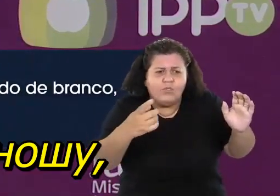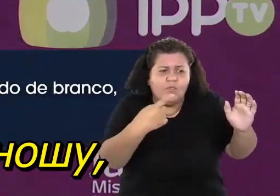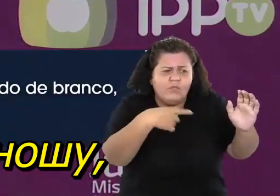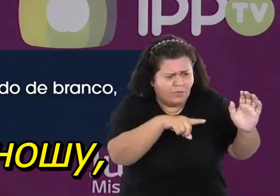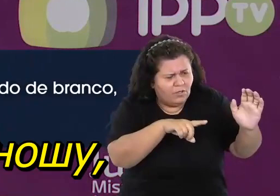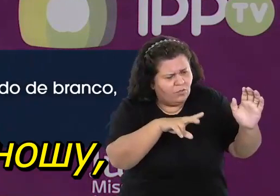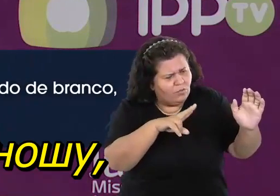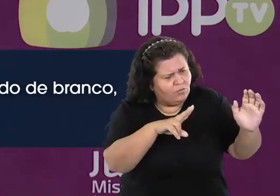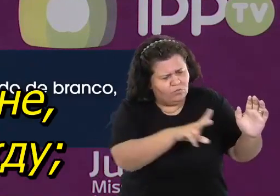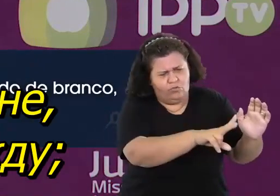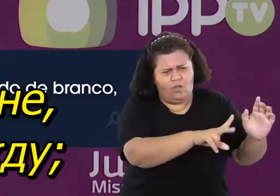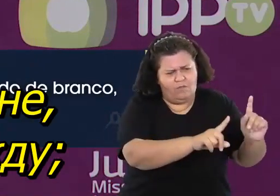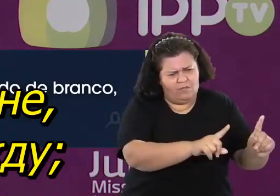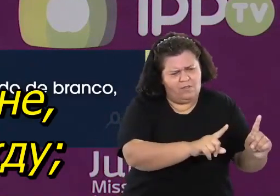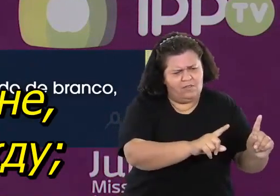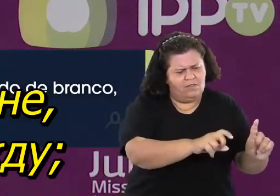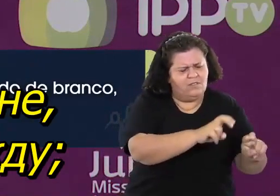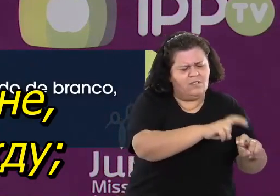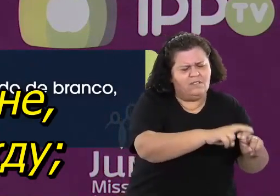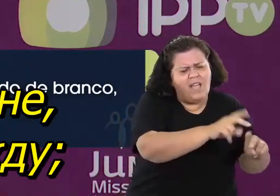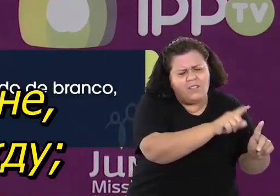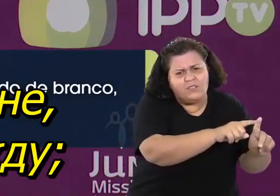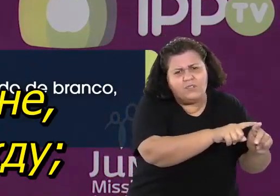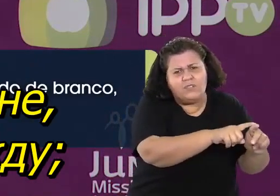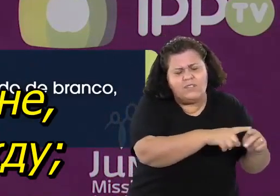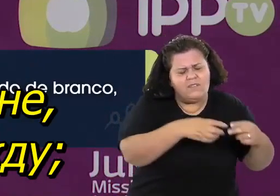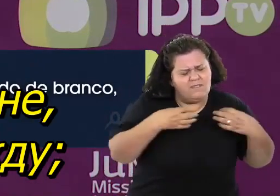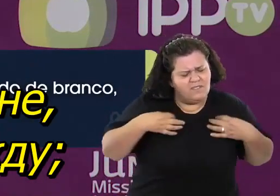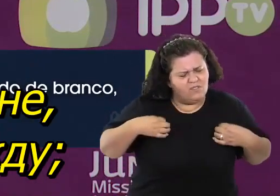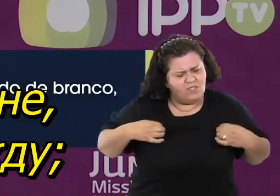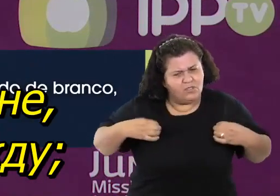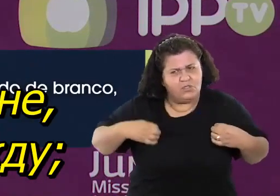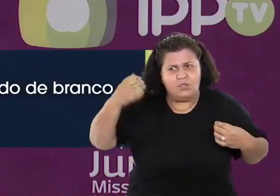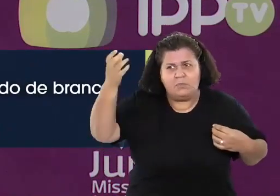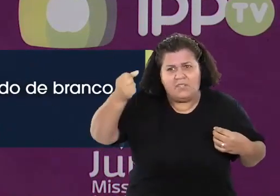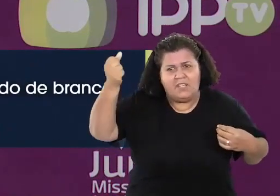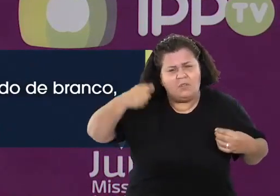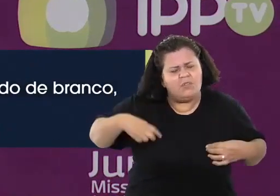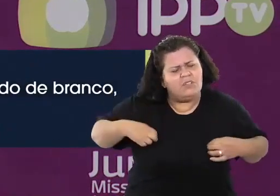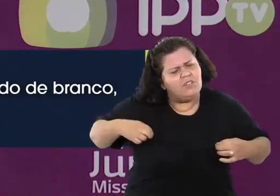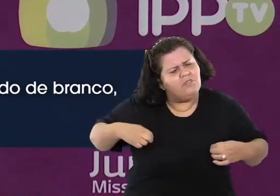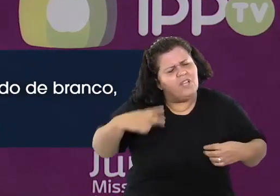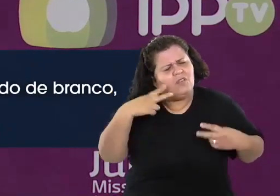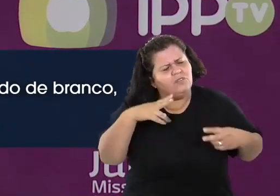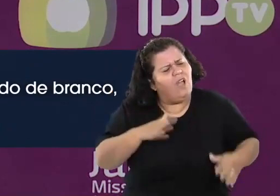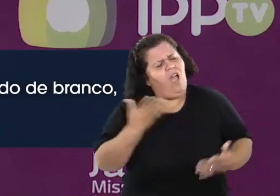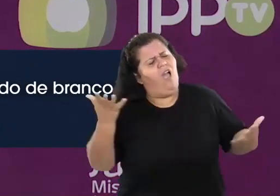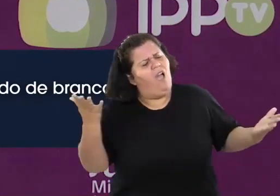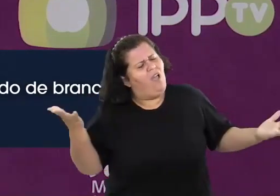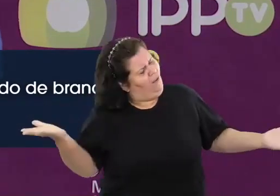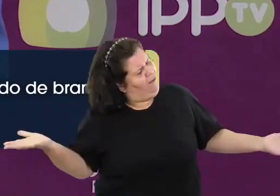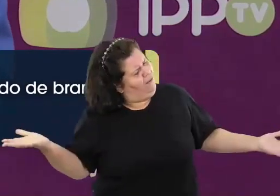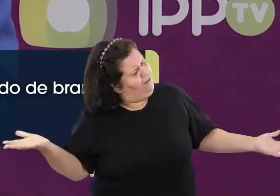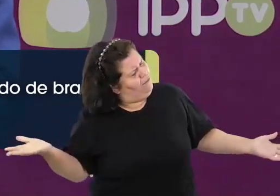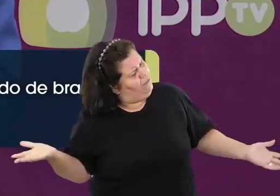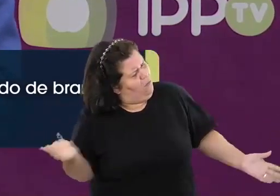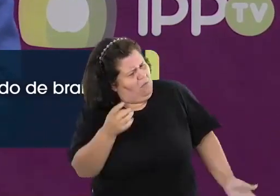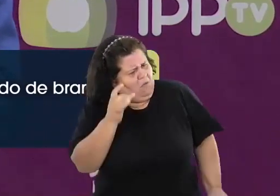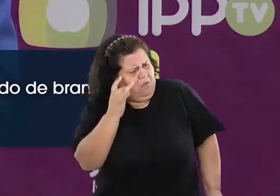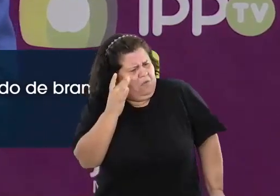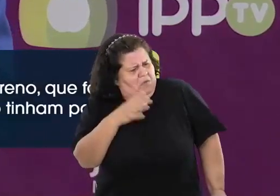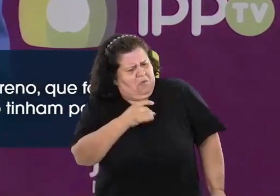túmulo, viram um jovem assentado ao lado direito, vestido de branco, e ficaram surpreendidas e